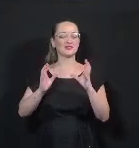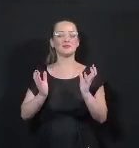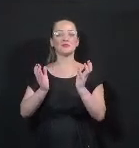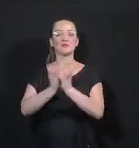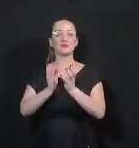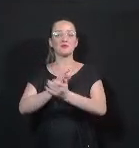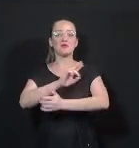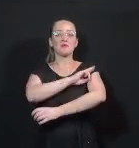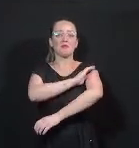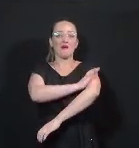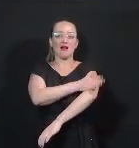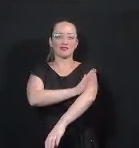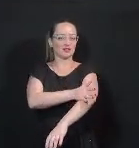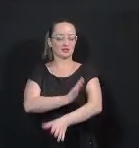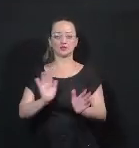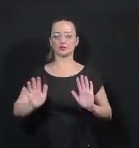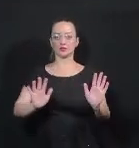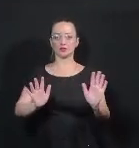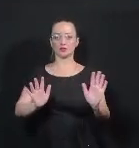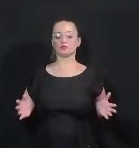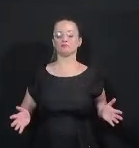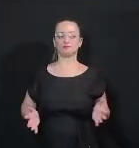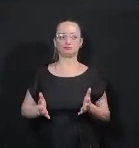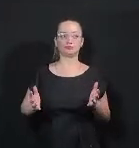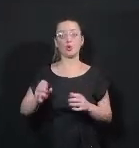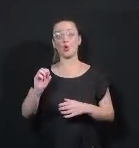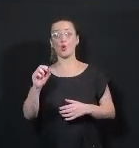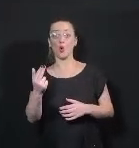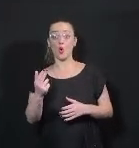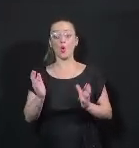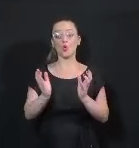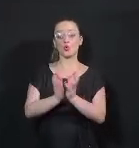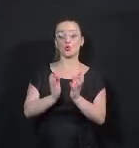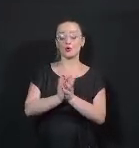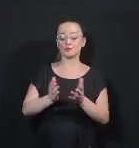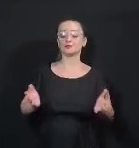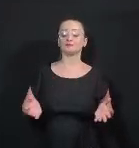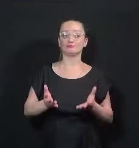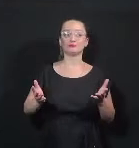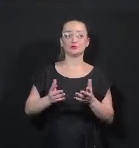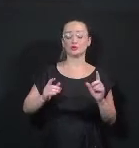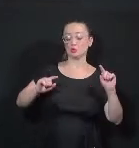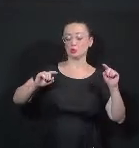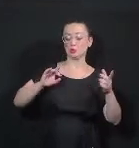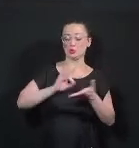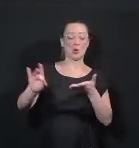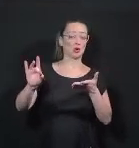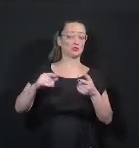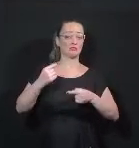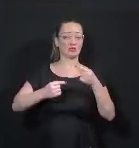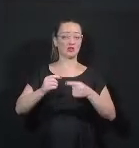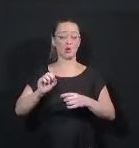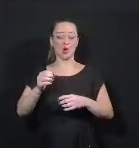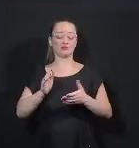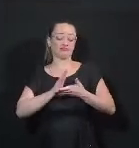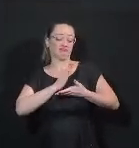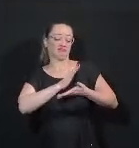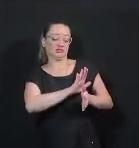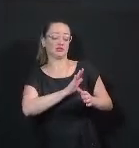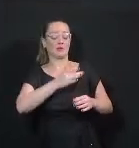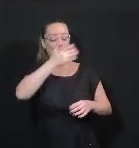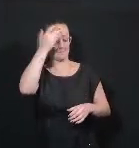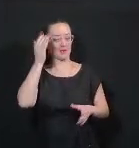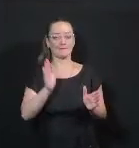racistas, né, ou daqueles grupos que cultivam o ódio político ou que discriminam os